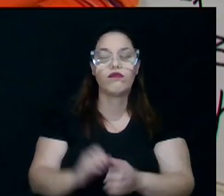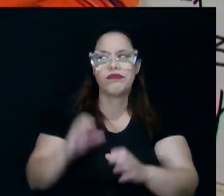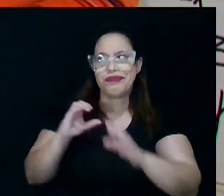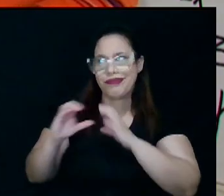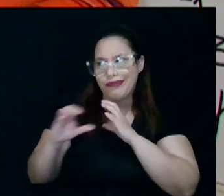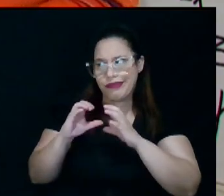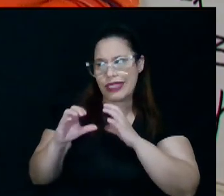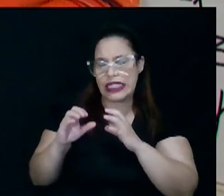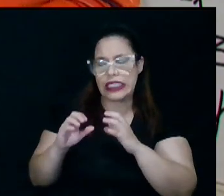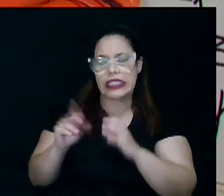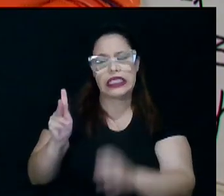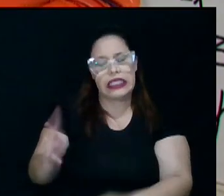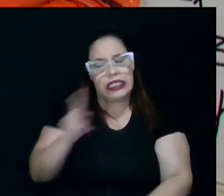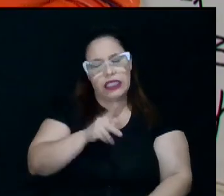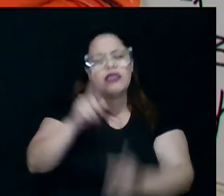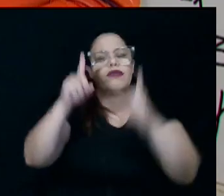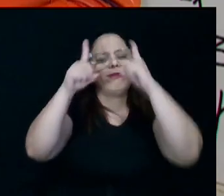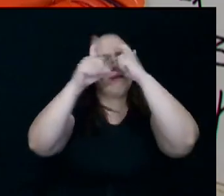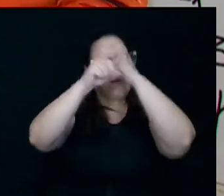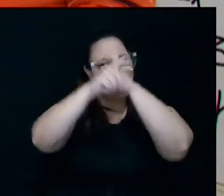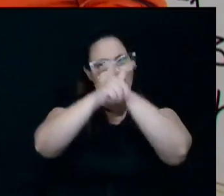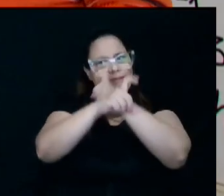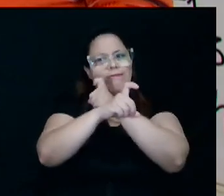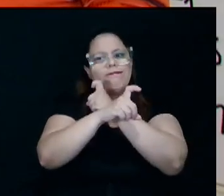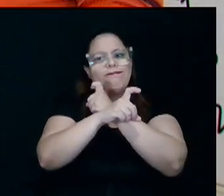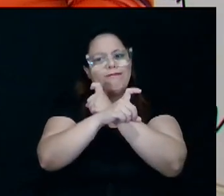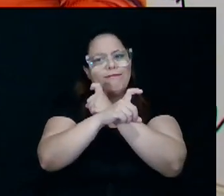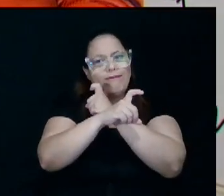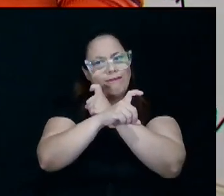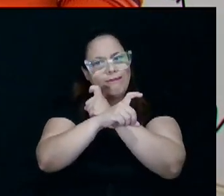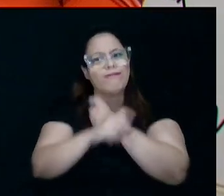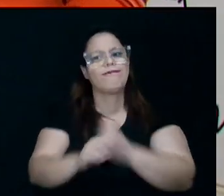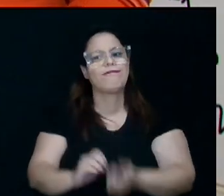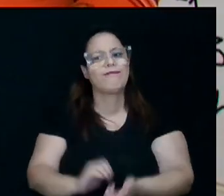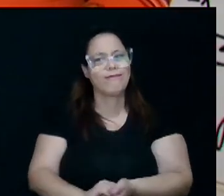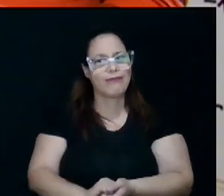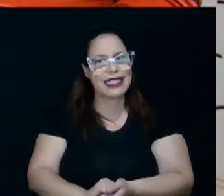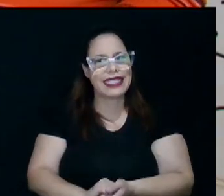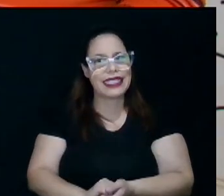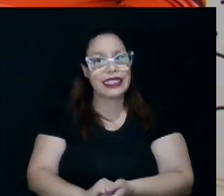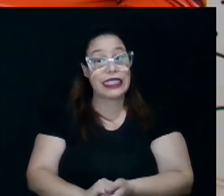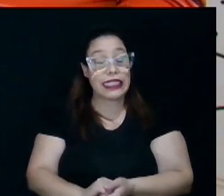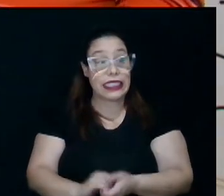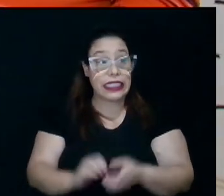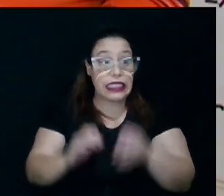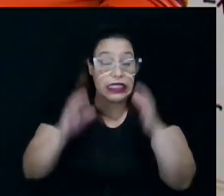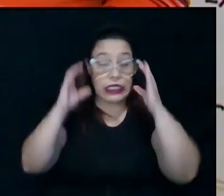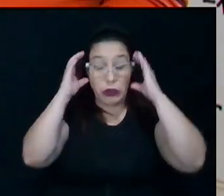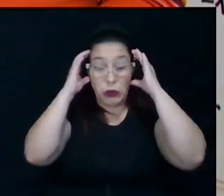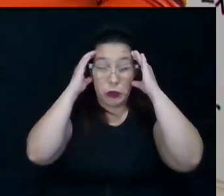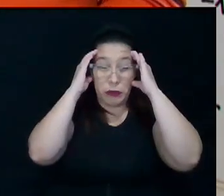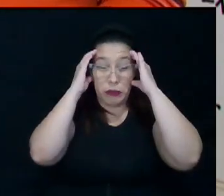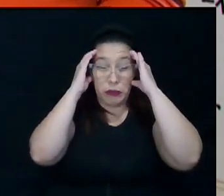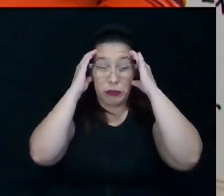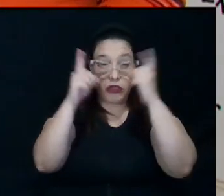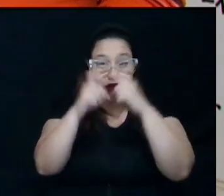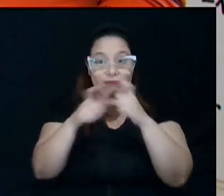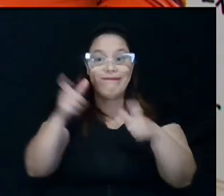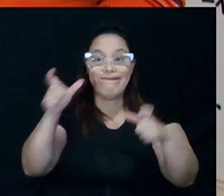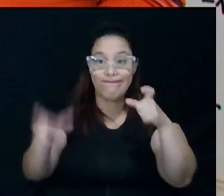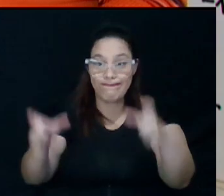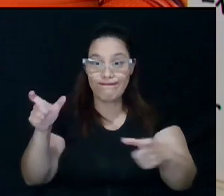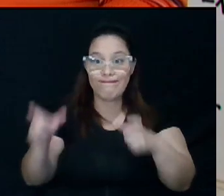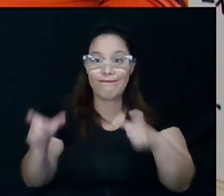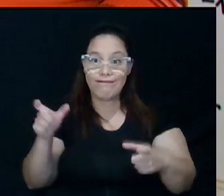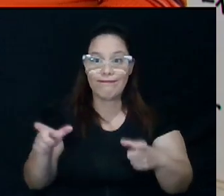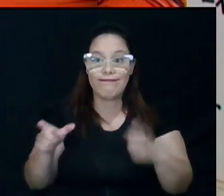complicadas aí, que é considerada certamente um bicho de 7 cabeças por muita gente, né?